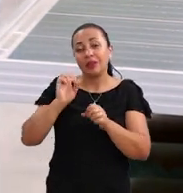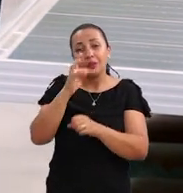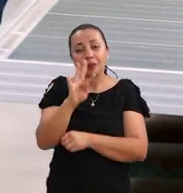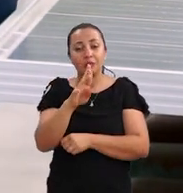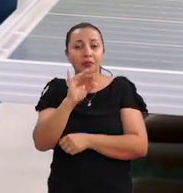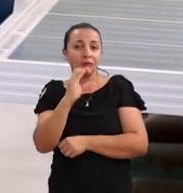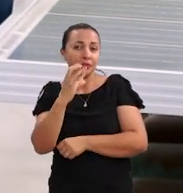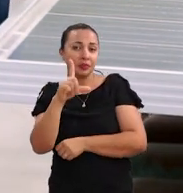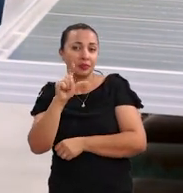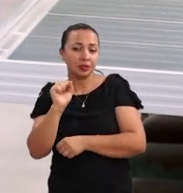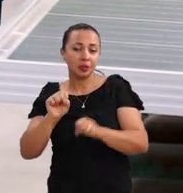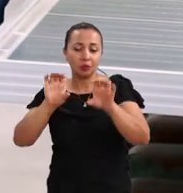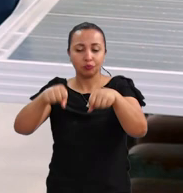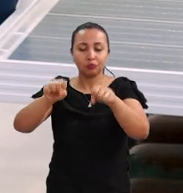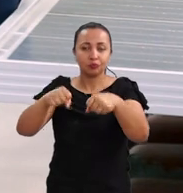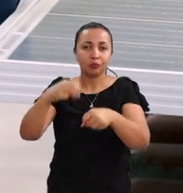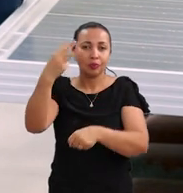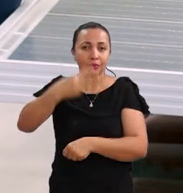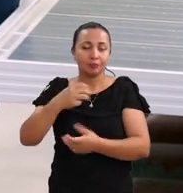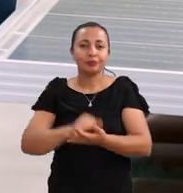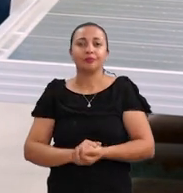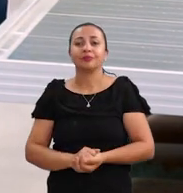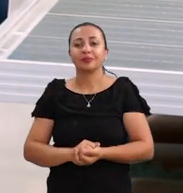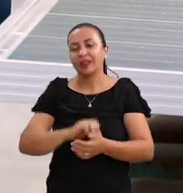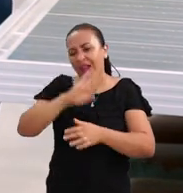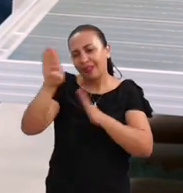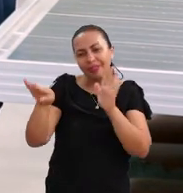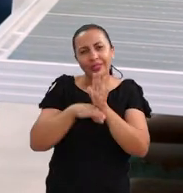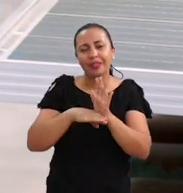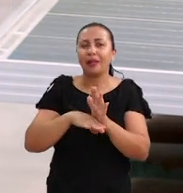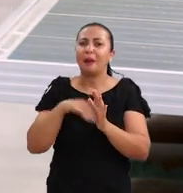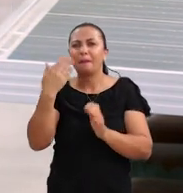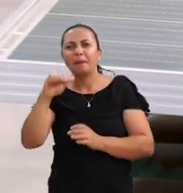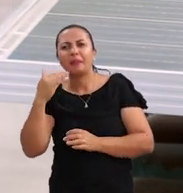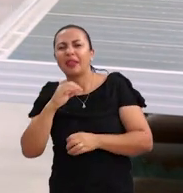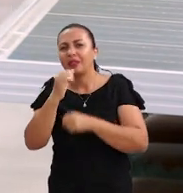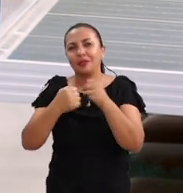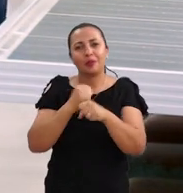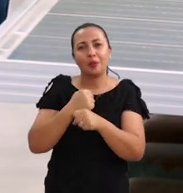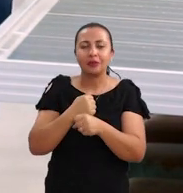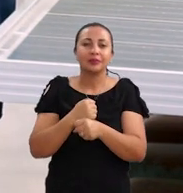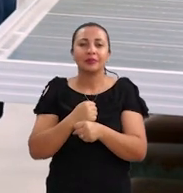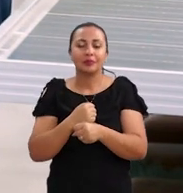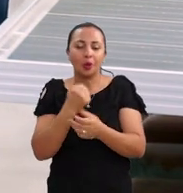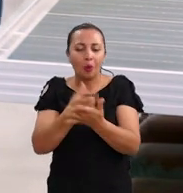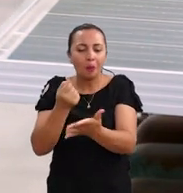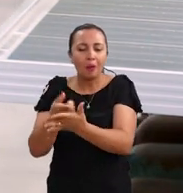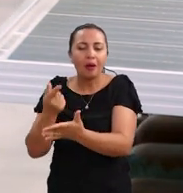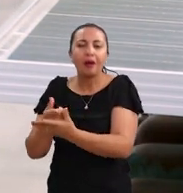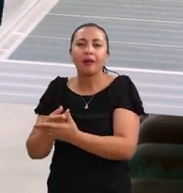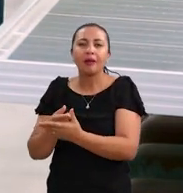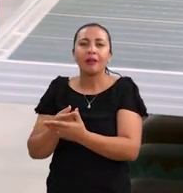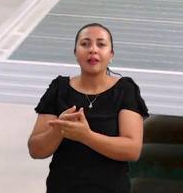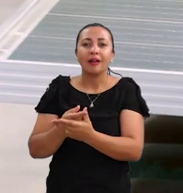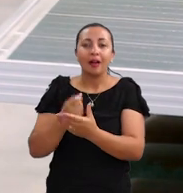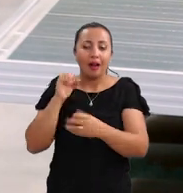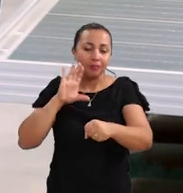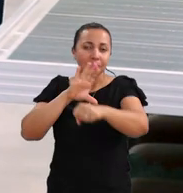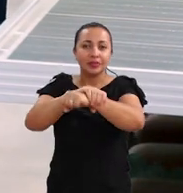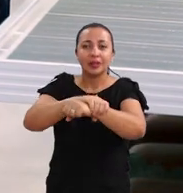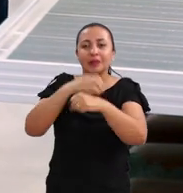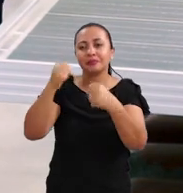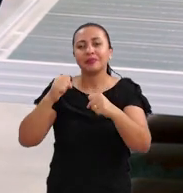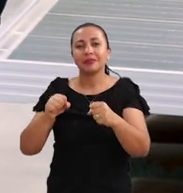um triciclo. E aí nós fomos atrás, até a metade do ano, de comprar os demais materiais que foram necessários para tornar